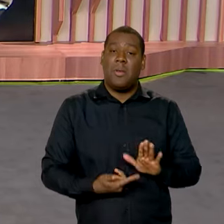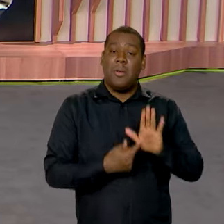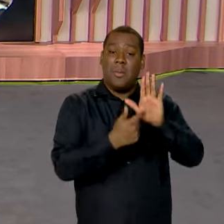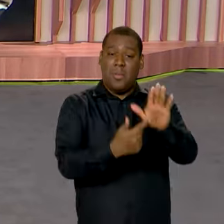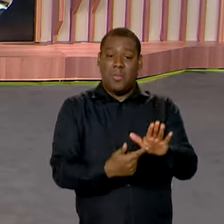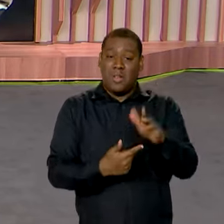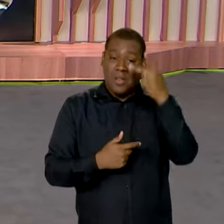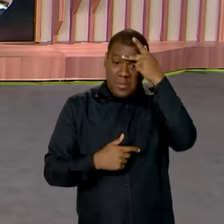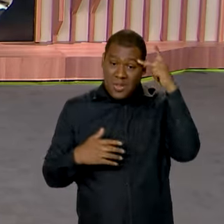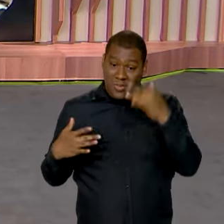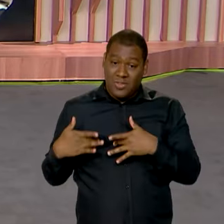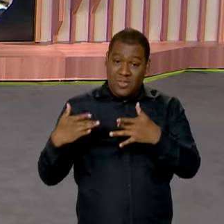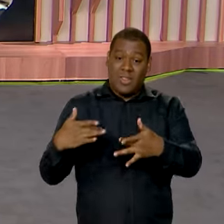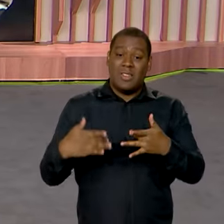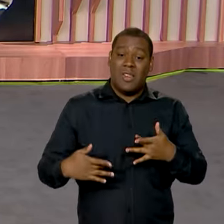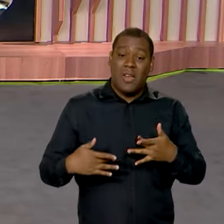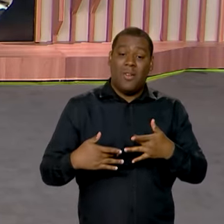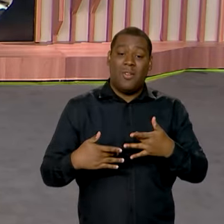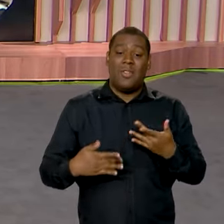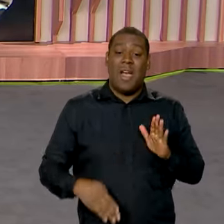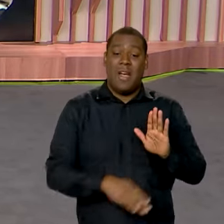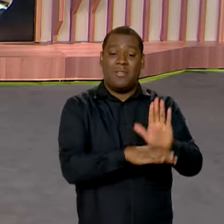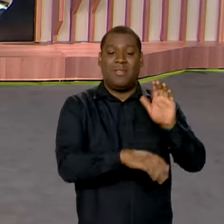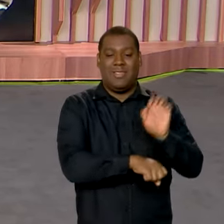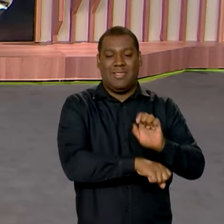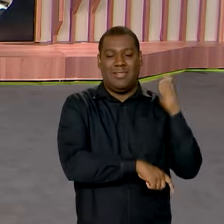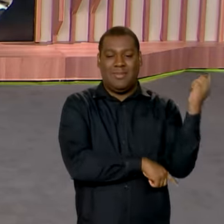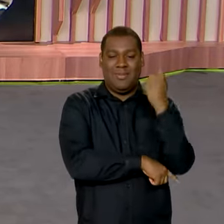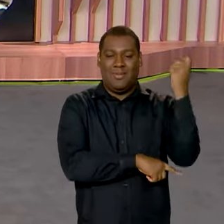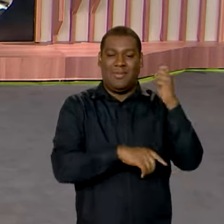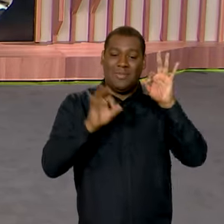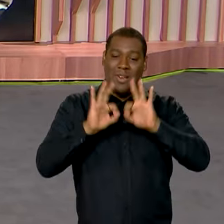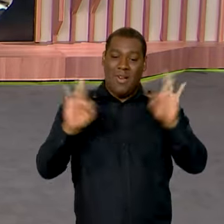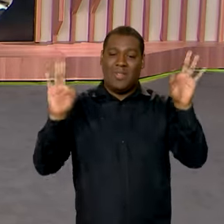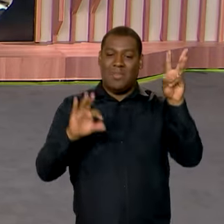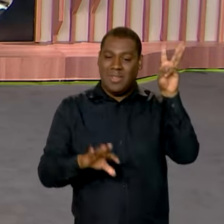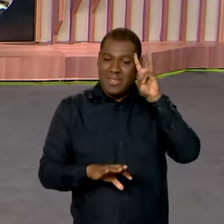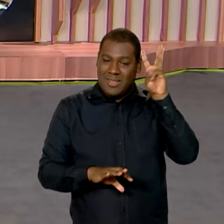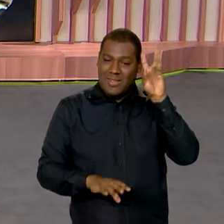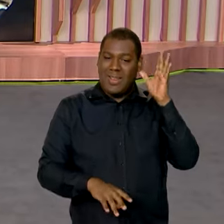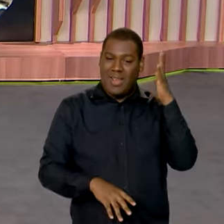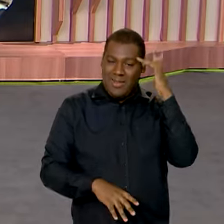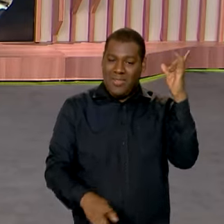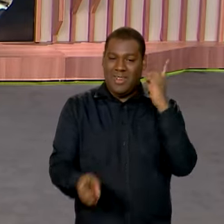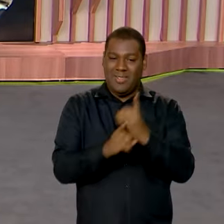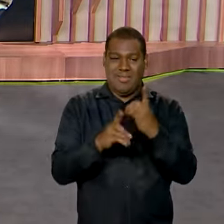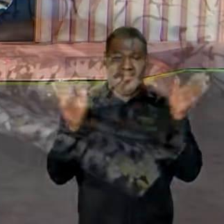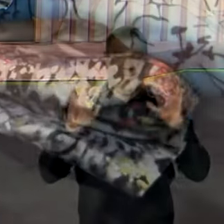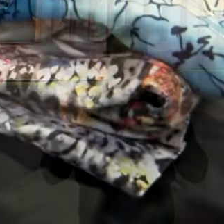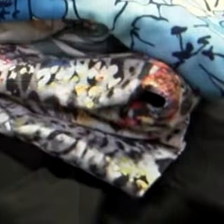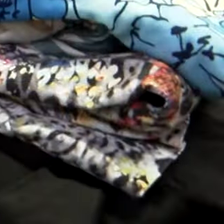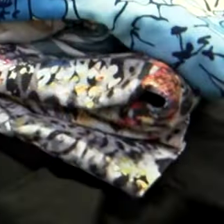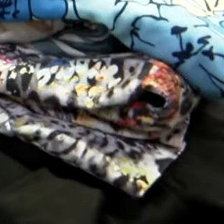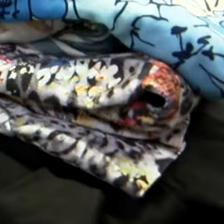das doações de todo o Brasil do Rio Grande do Sul. Uma ótima terça-feira para você. Até amanhã. Tchau.